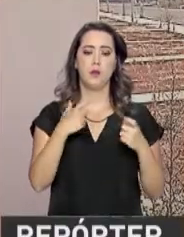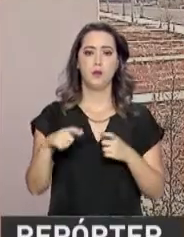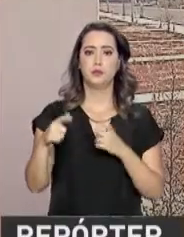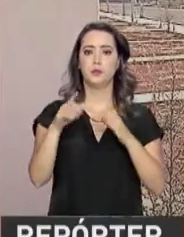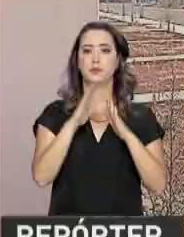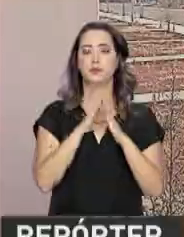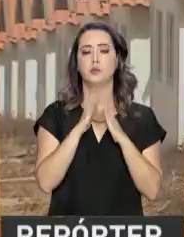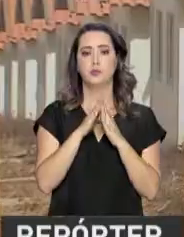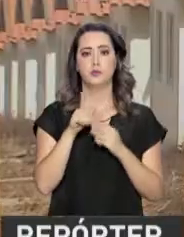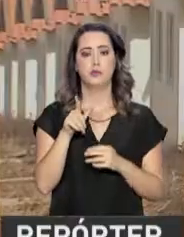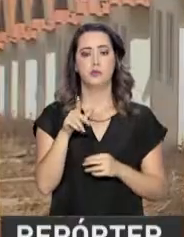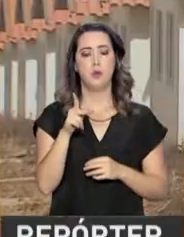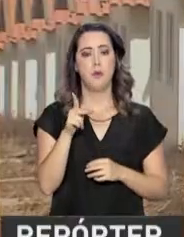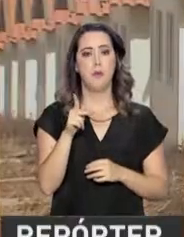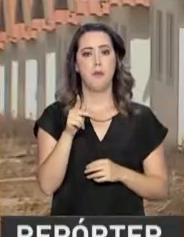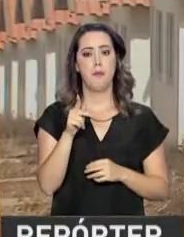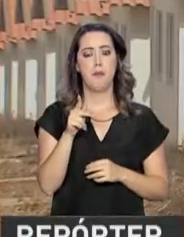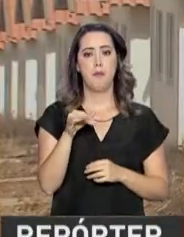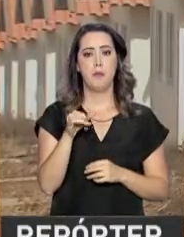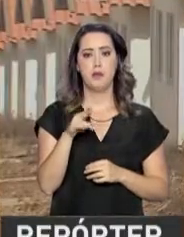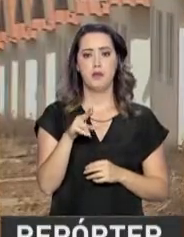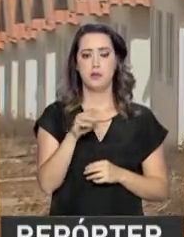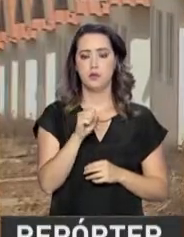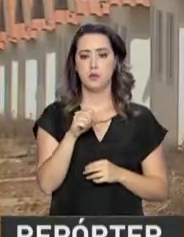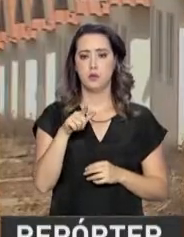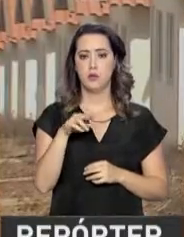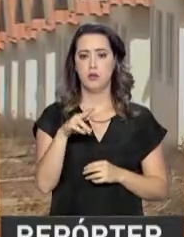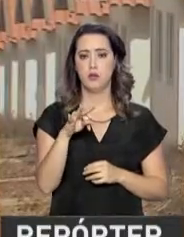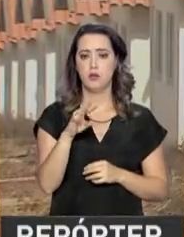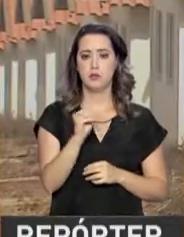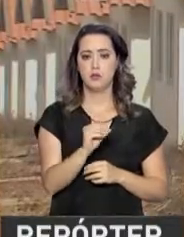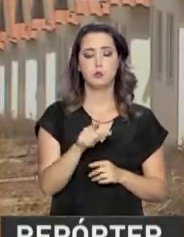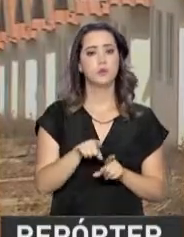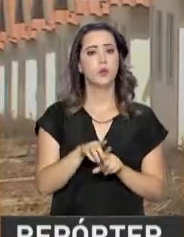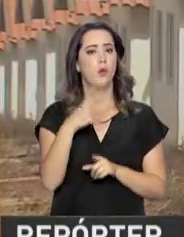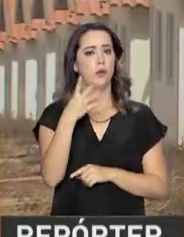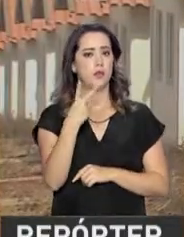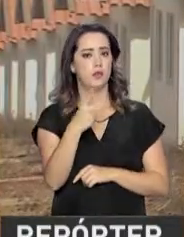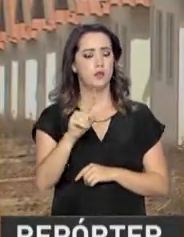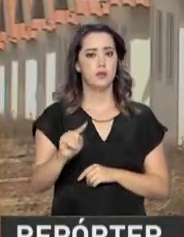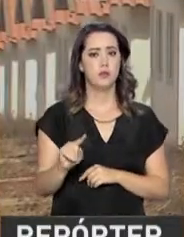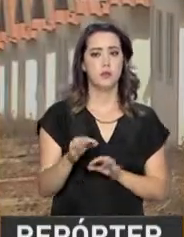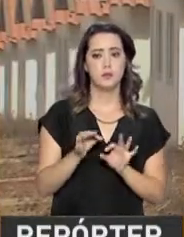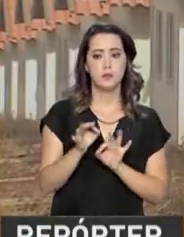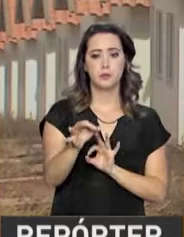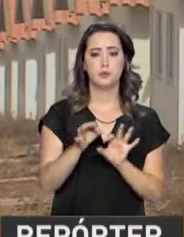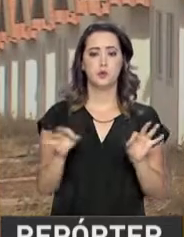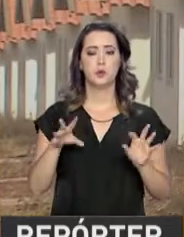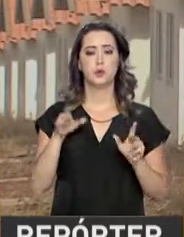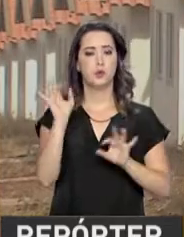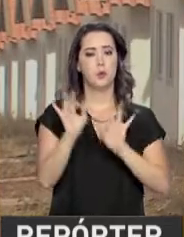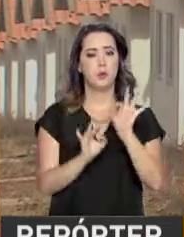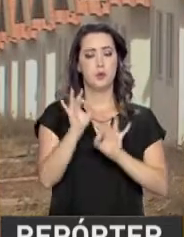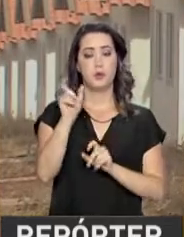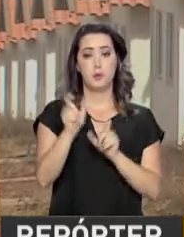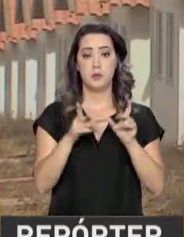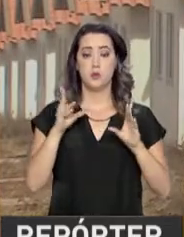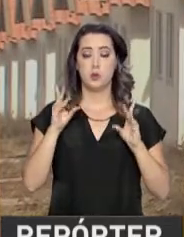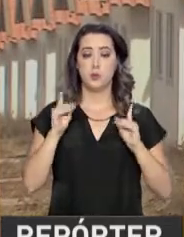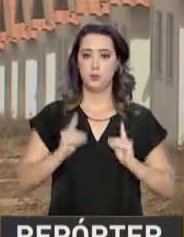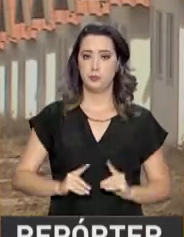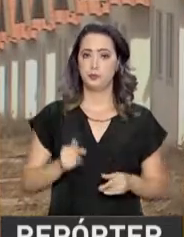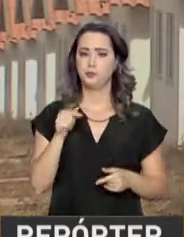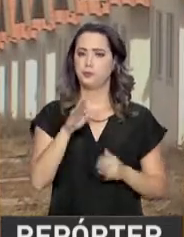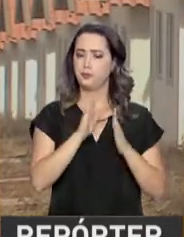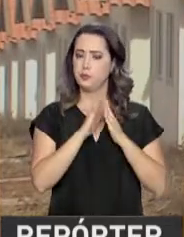residencial Pisolato. São residências com 42 metros quadrados, todas adaptadas para pessoas com deficiência. Essas